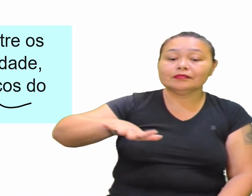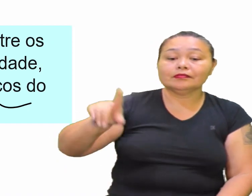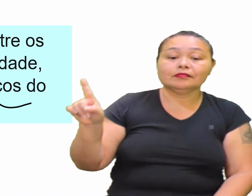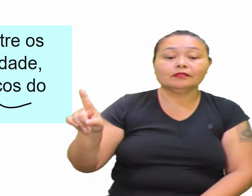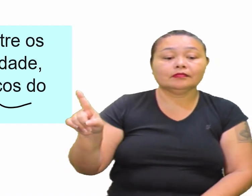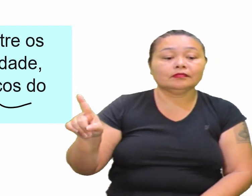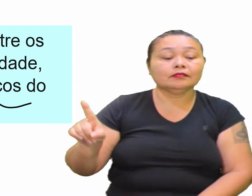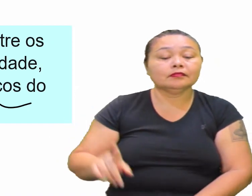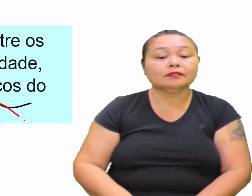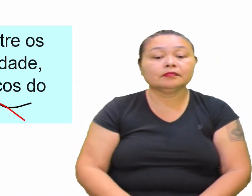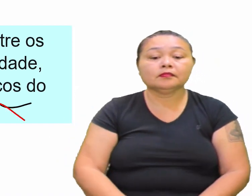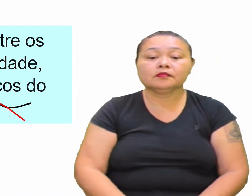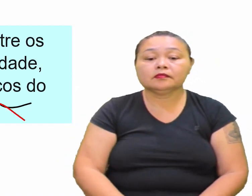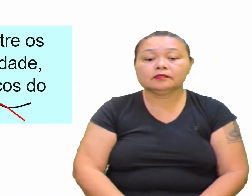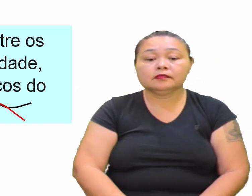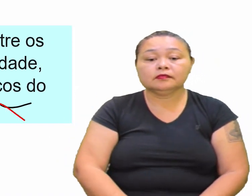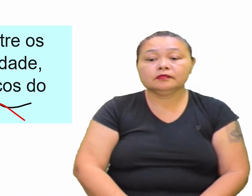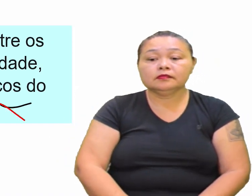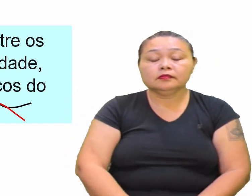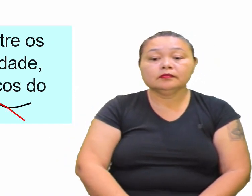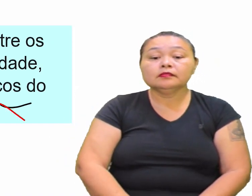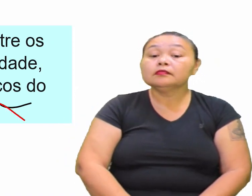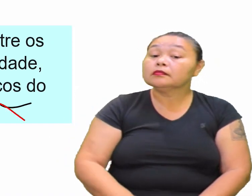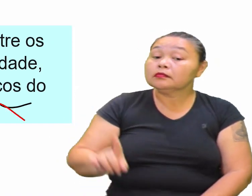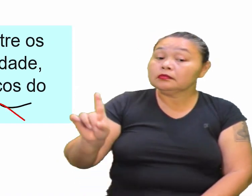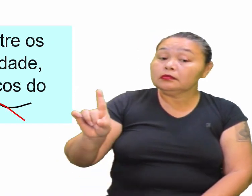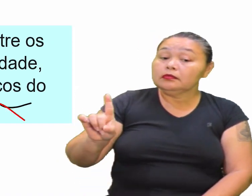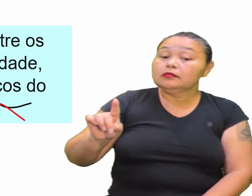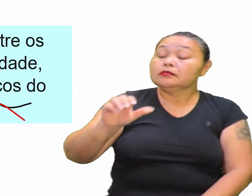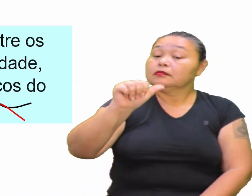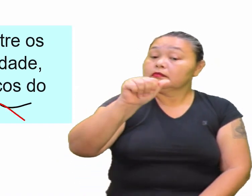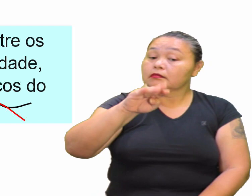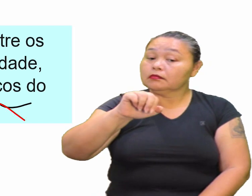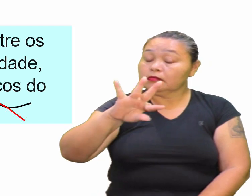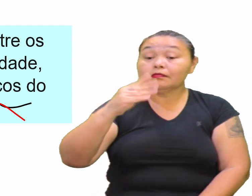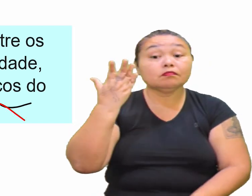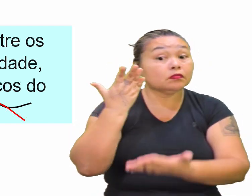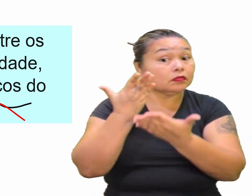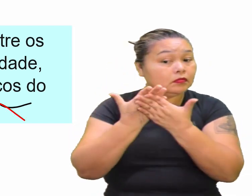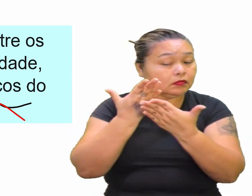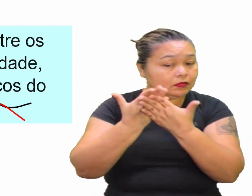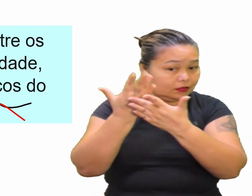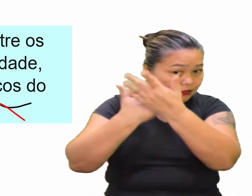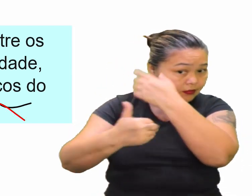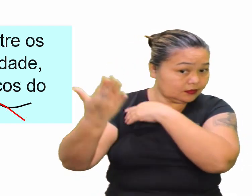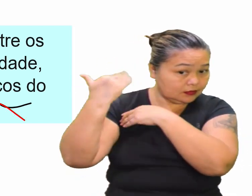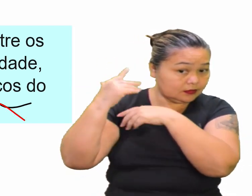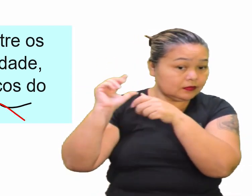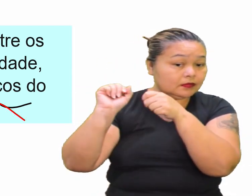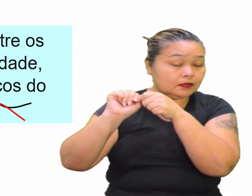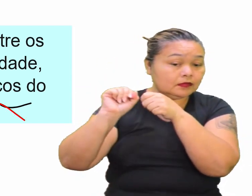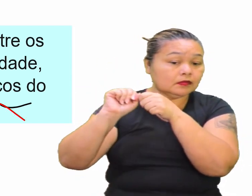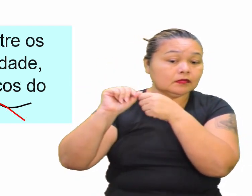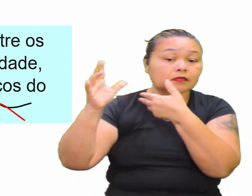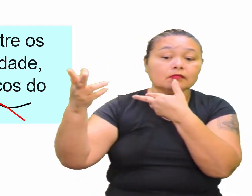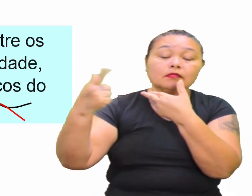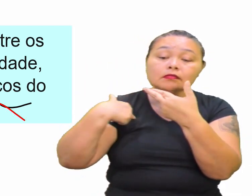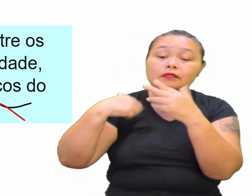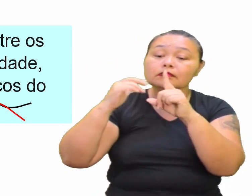que eu prefiro. Né? Então, os fatores abióticos nós já estudamos em aulas anteriores, tem a